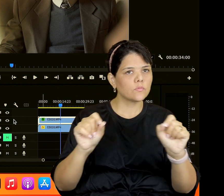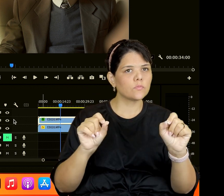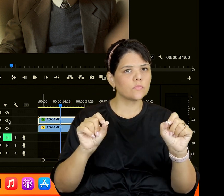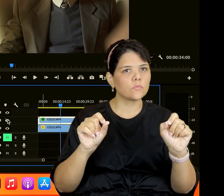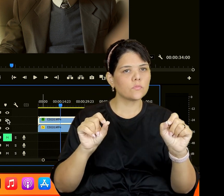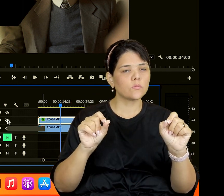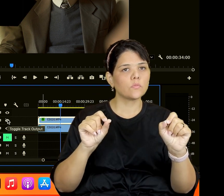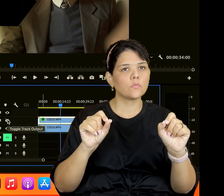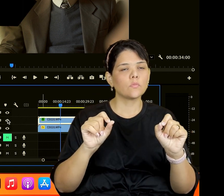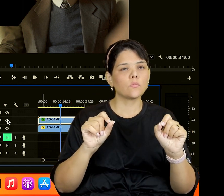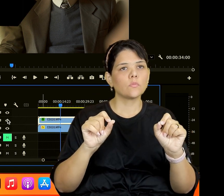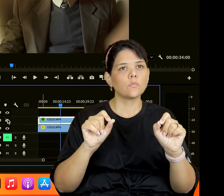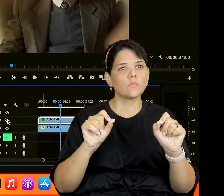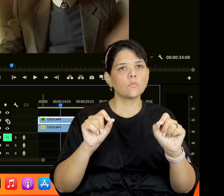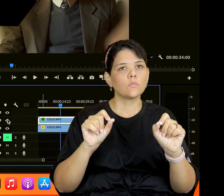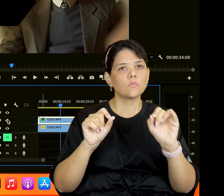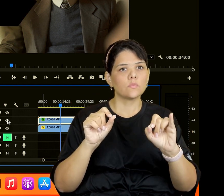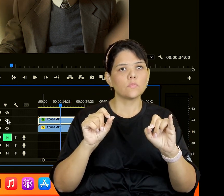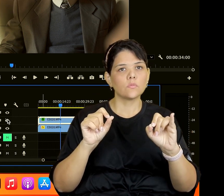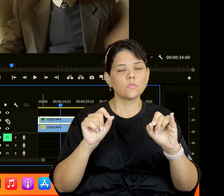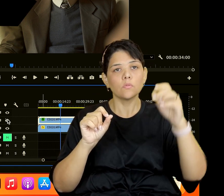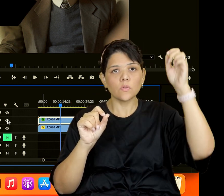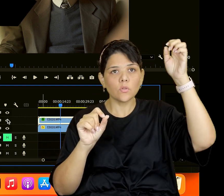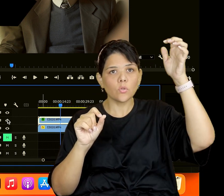Quero que a luz dissipada